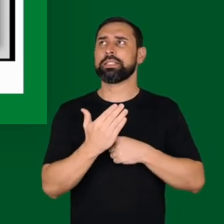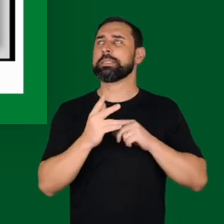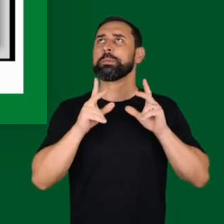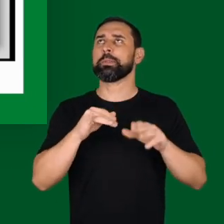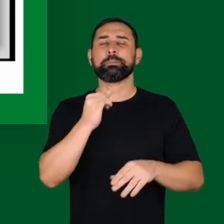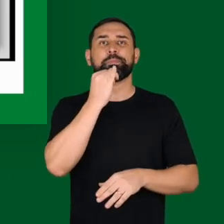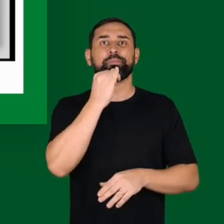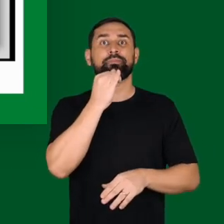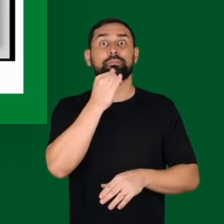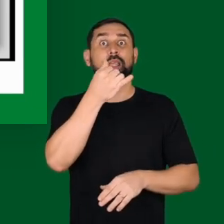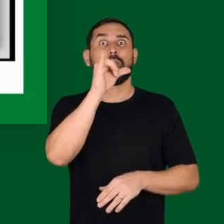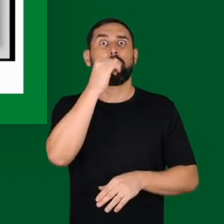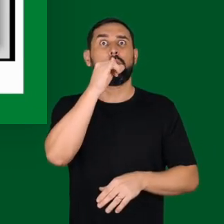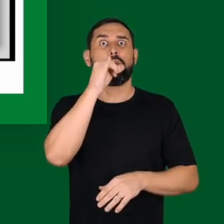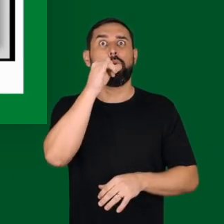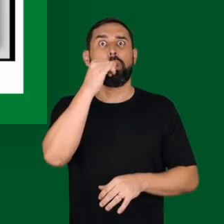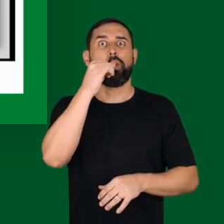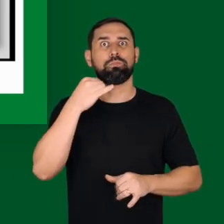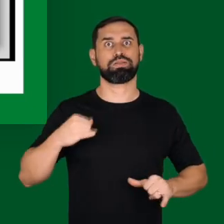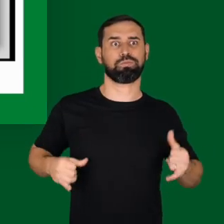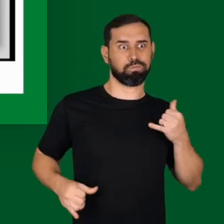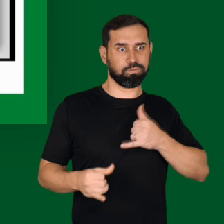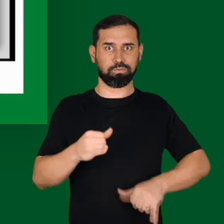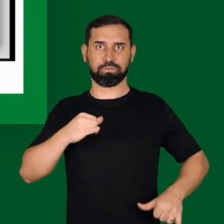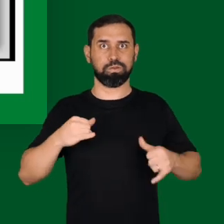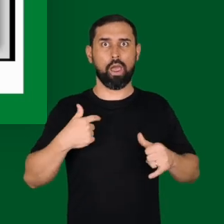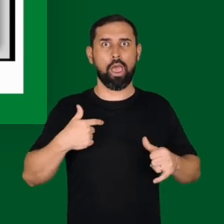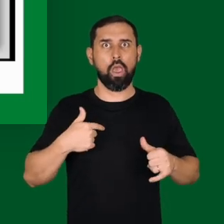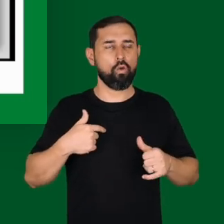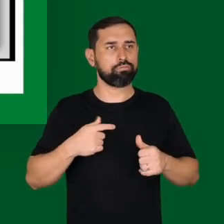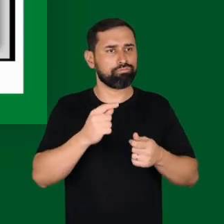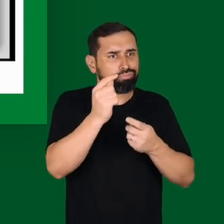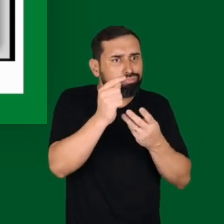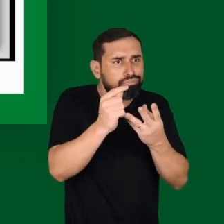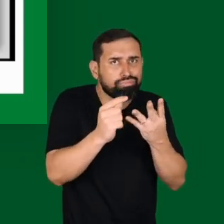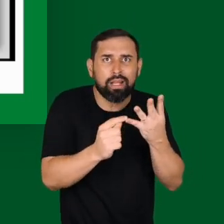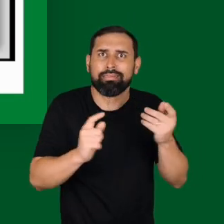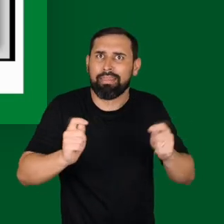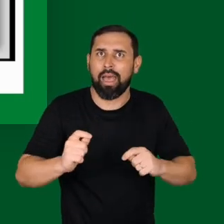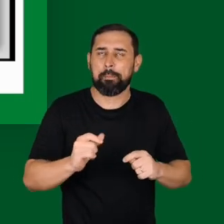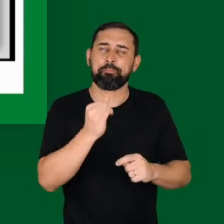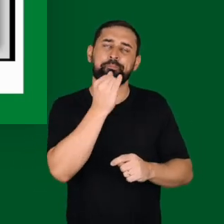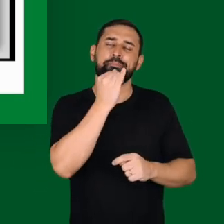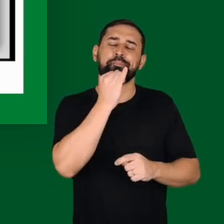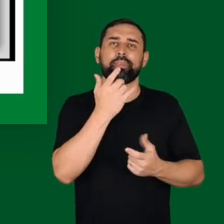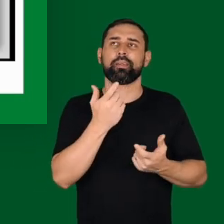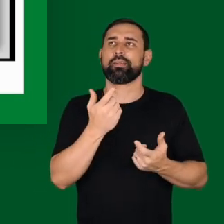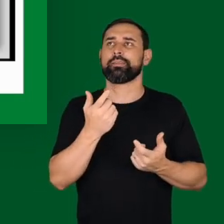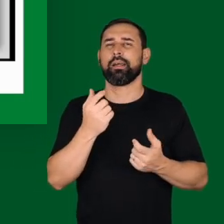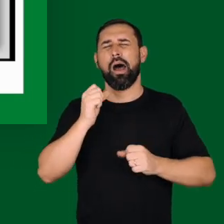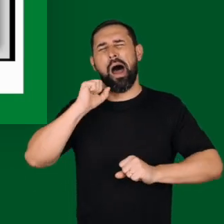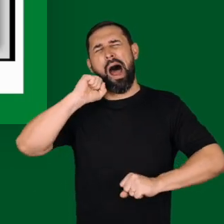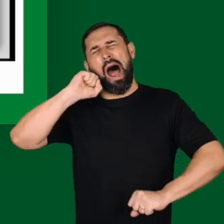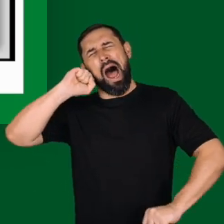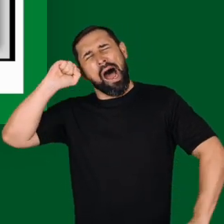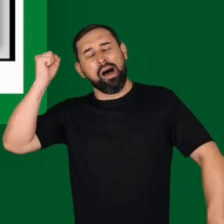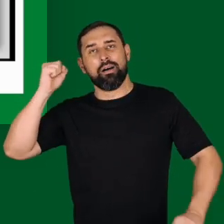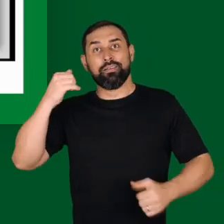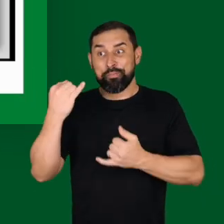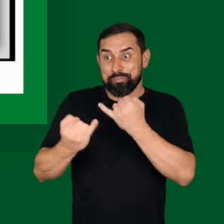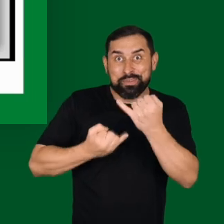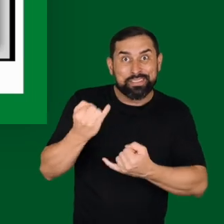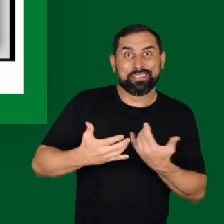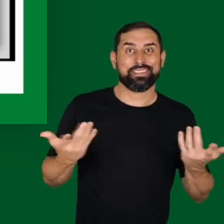glicose, a glicose é utilizada como energia, para várias atividades do nosso dia a dia, Então, o nosso